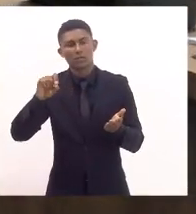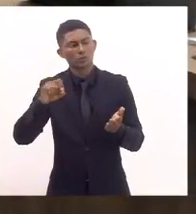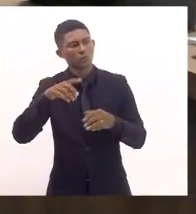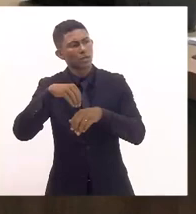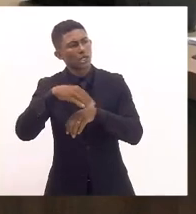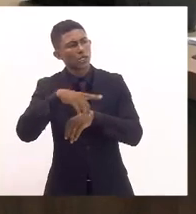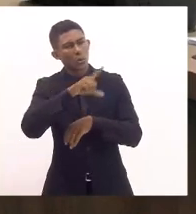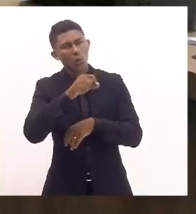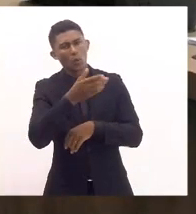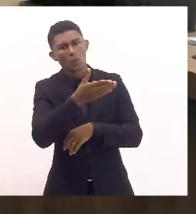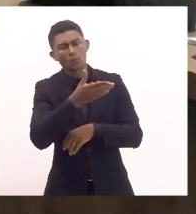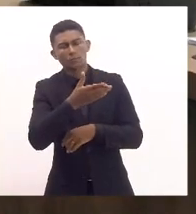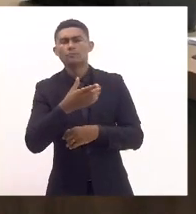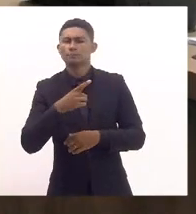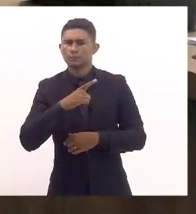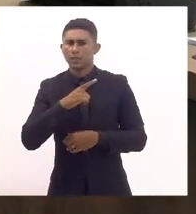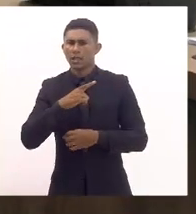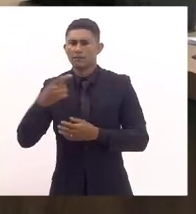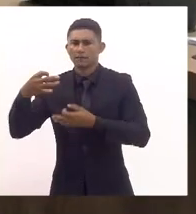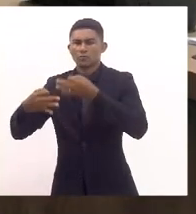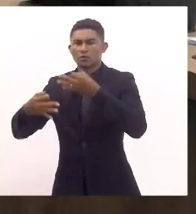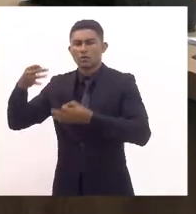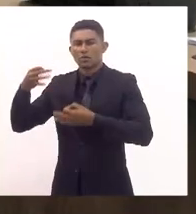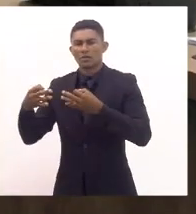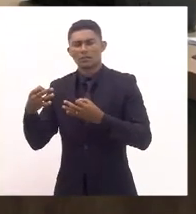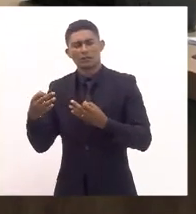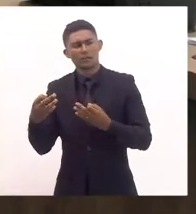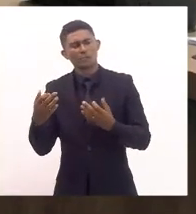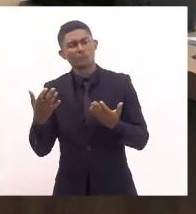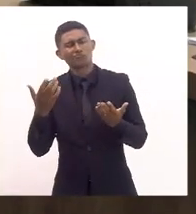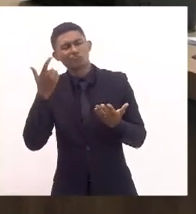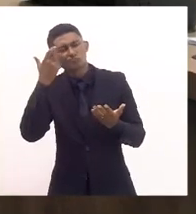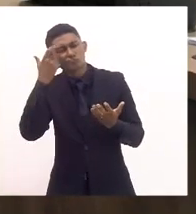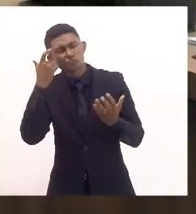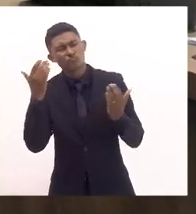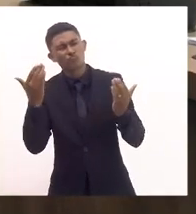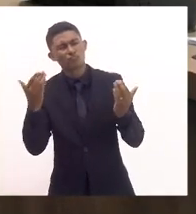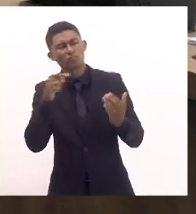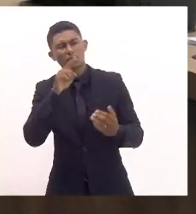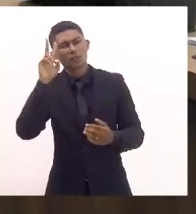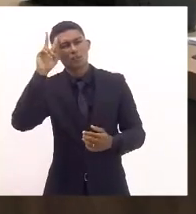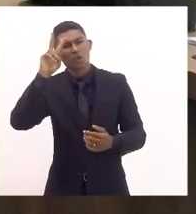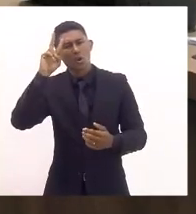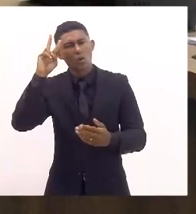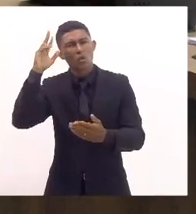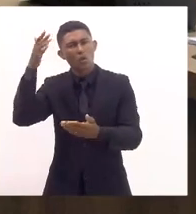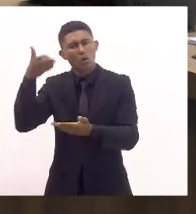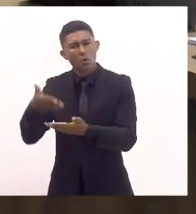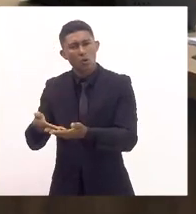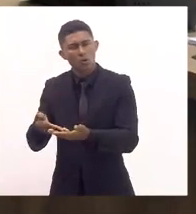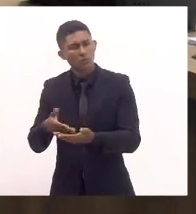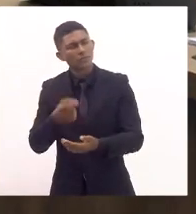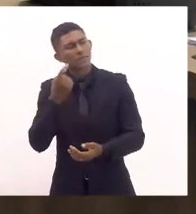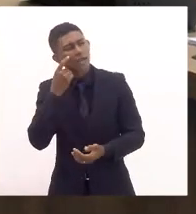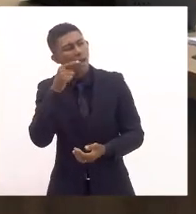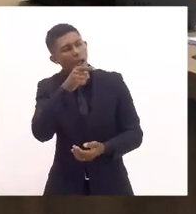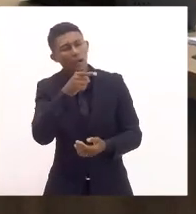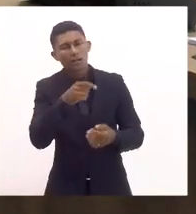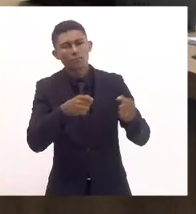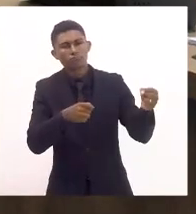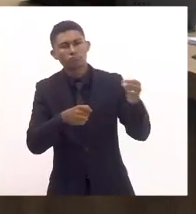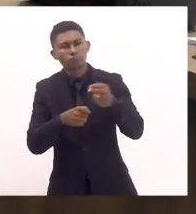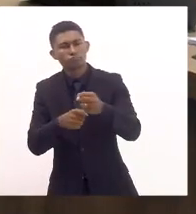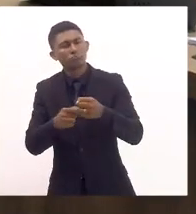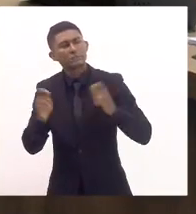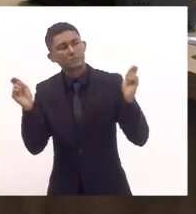houve um questionamento da justiça sobre o histórico necessário deter para ocupar esse